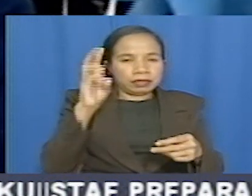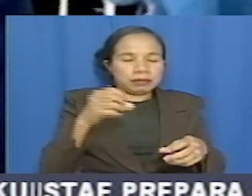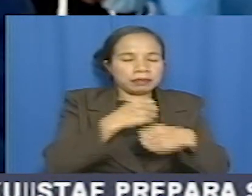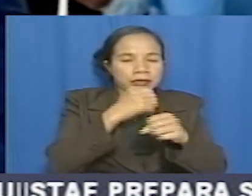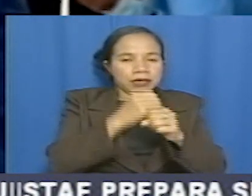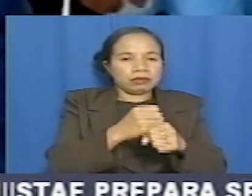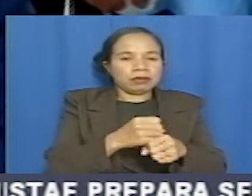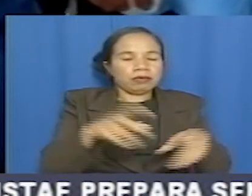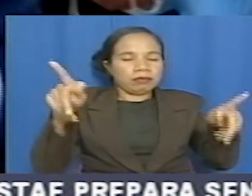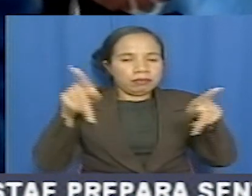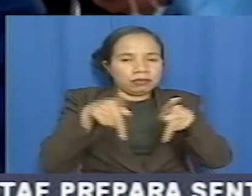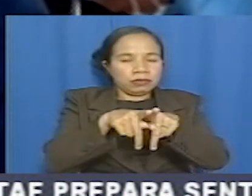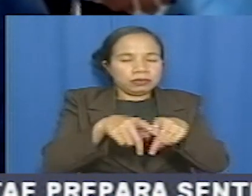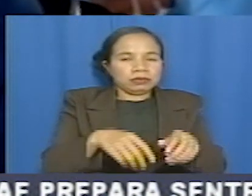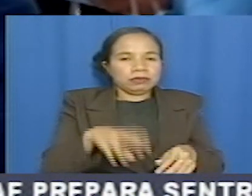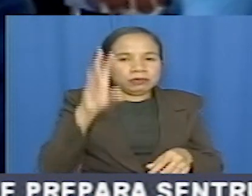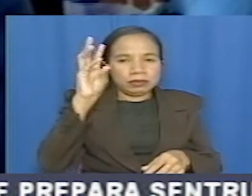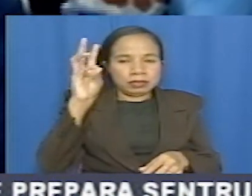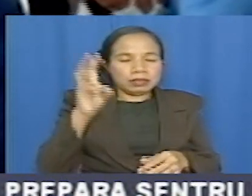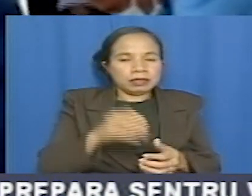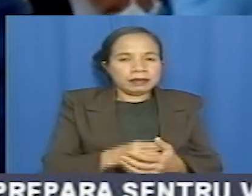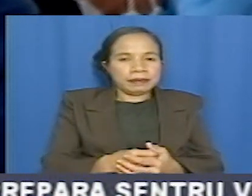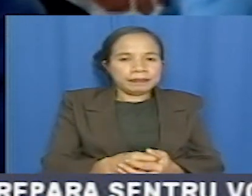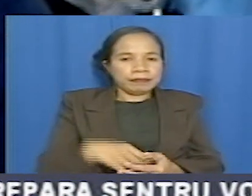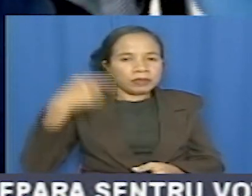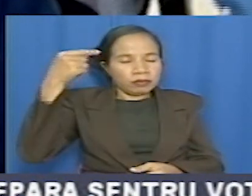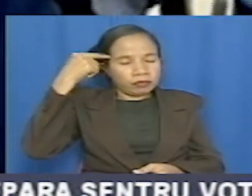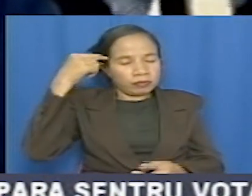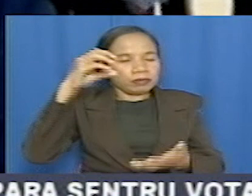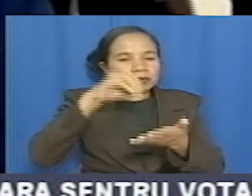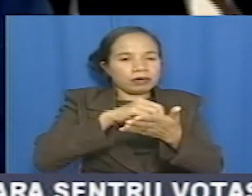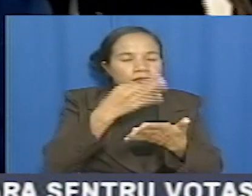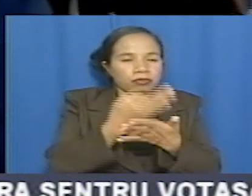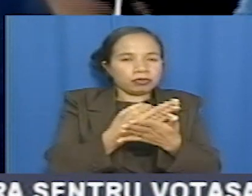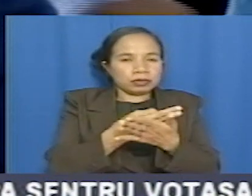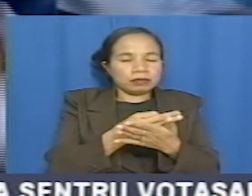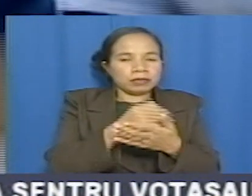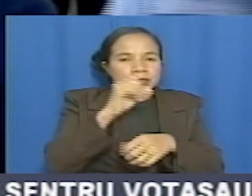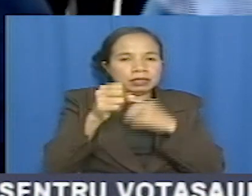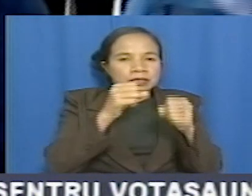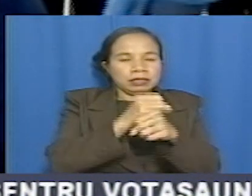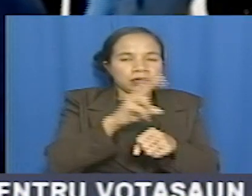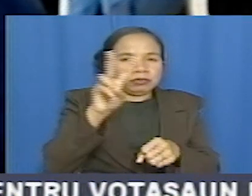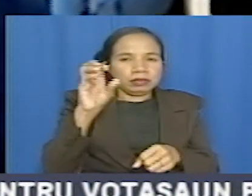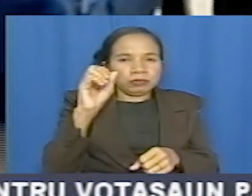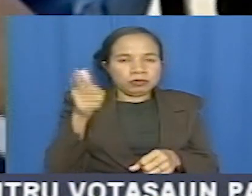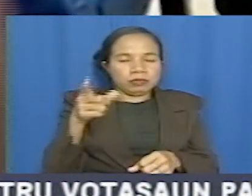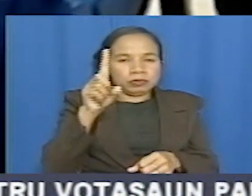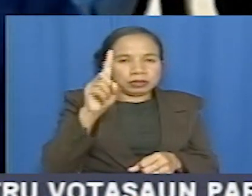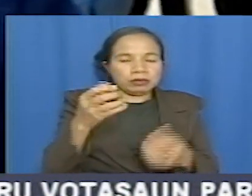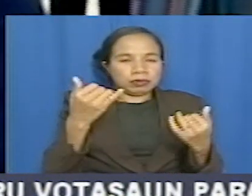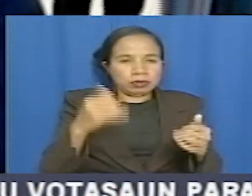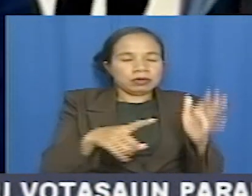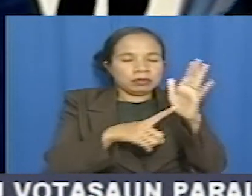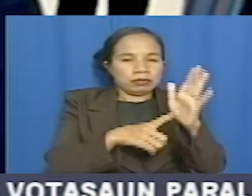ba neneng ineng ne governo mas tawo sampai 2021 ini yang ya agora dang selesai on aja